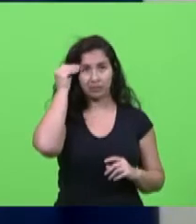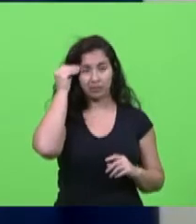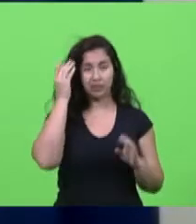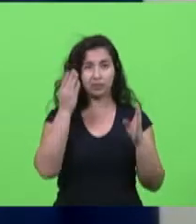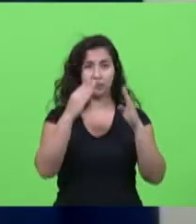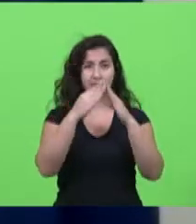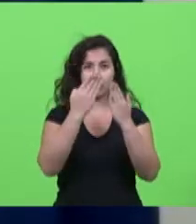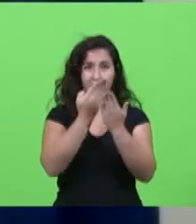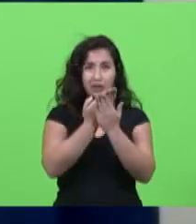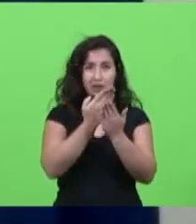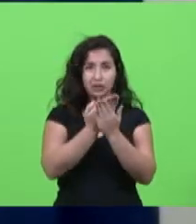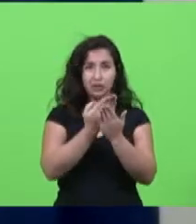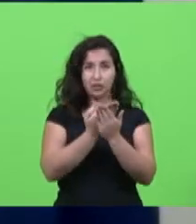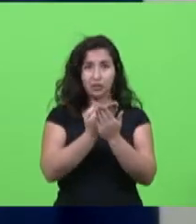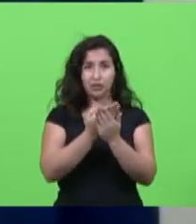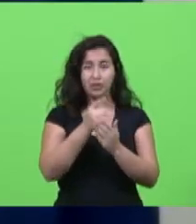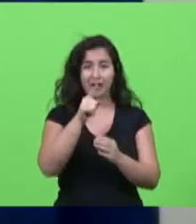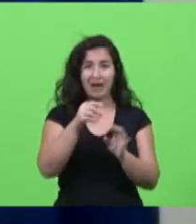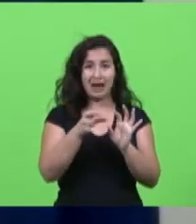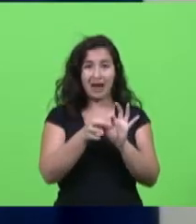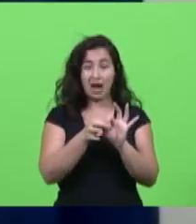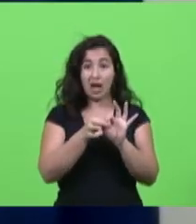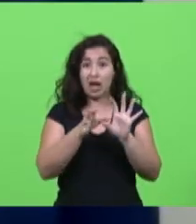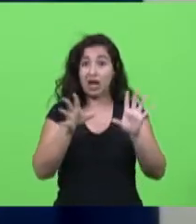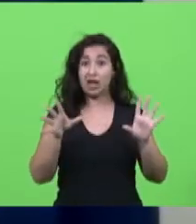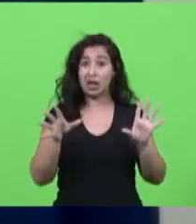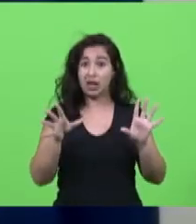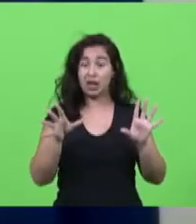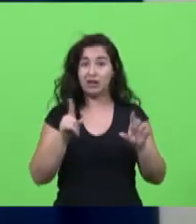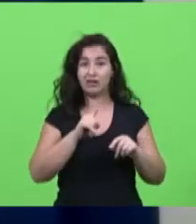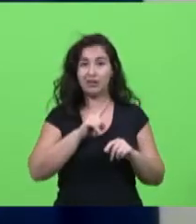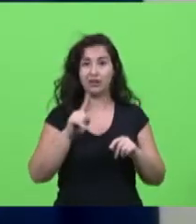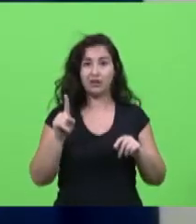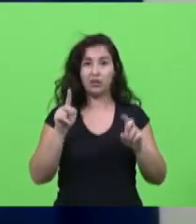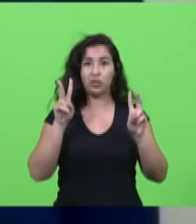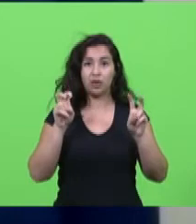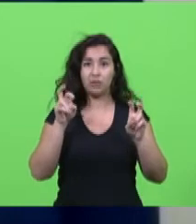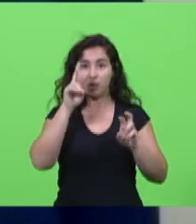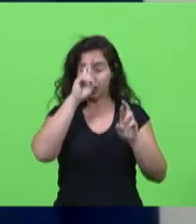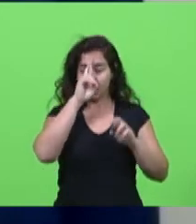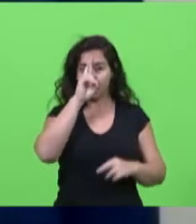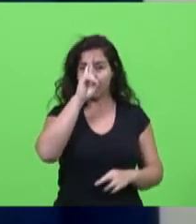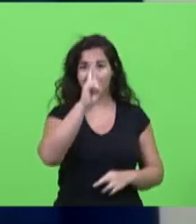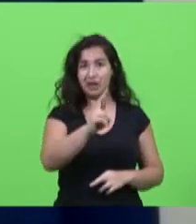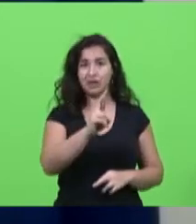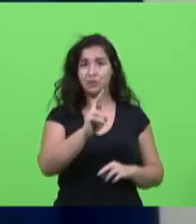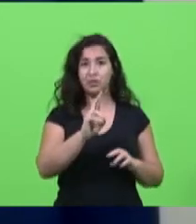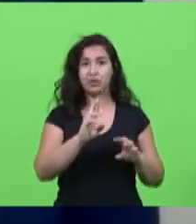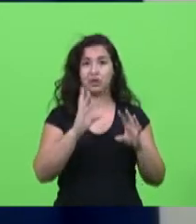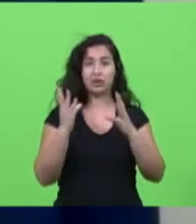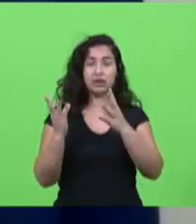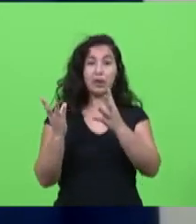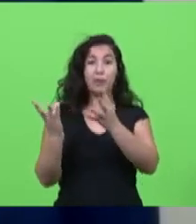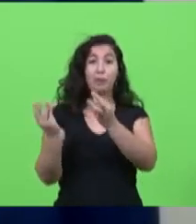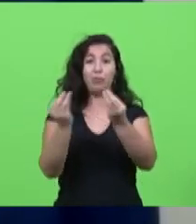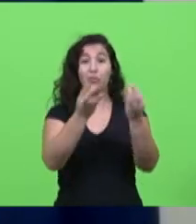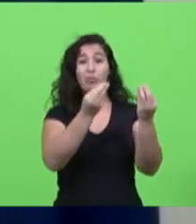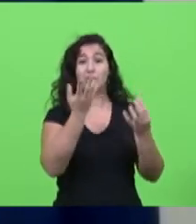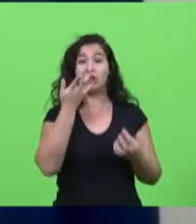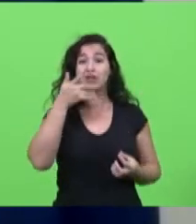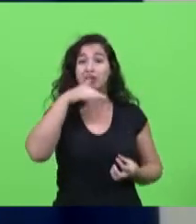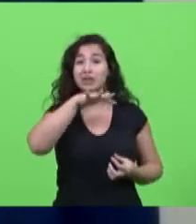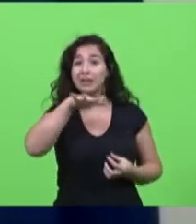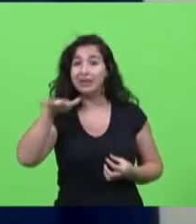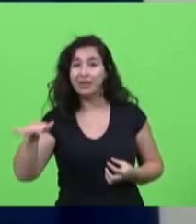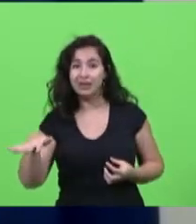escola não é uma questão de liberdade, é uma questão de responsabilidade com milhares e milhares de crianças que, quando